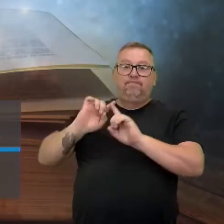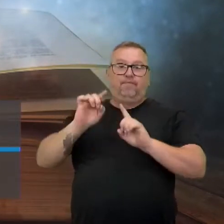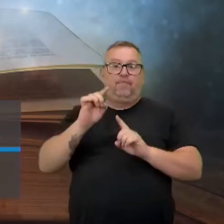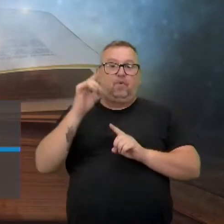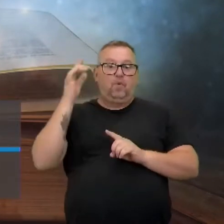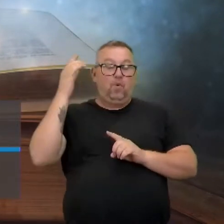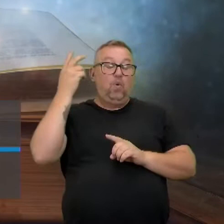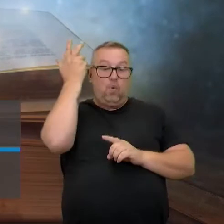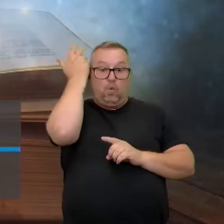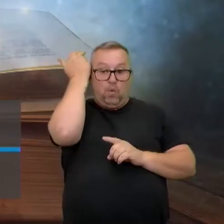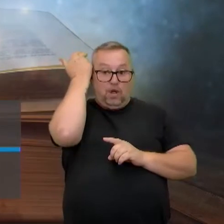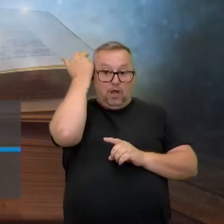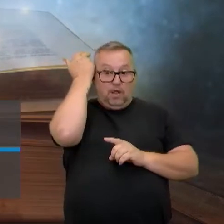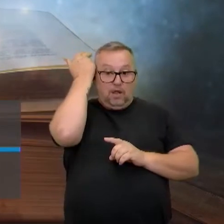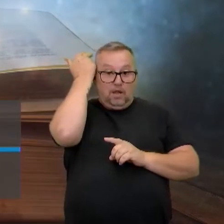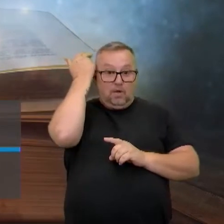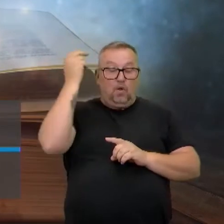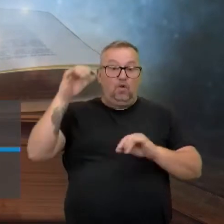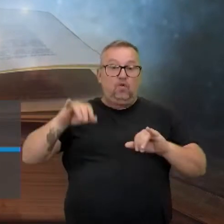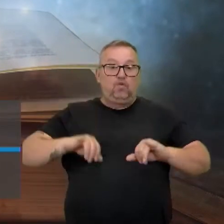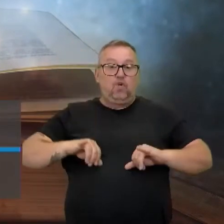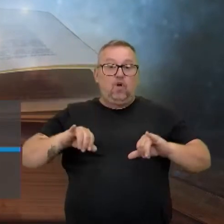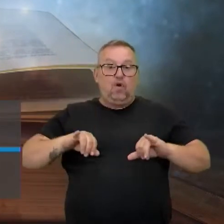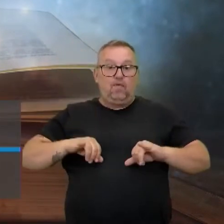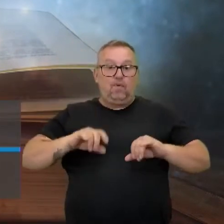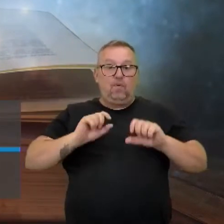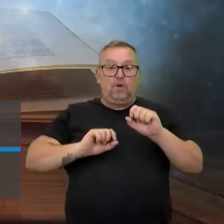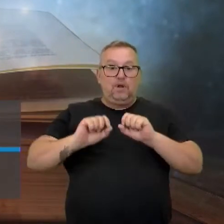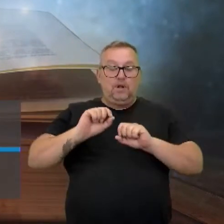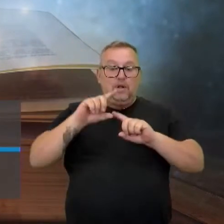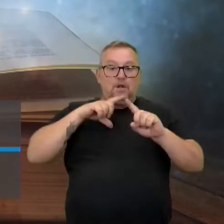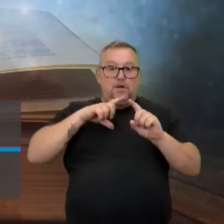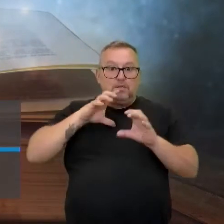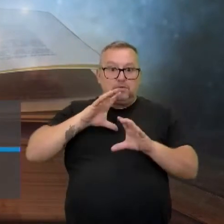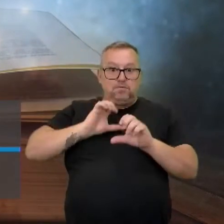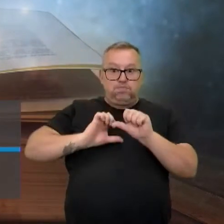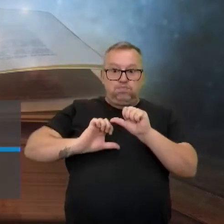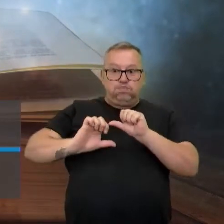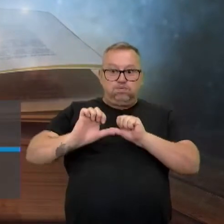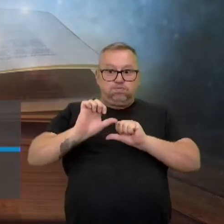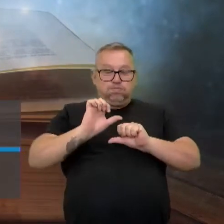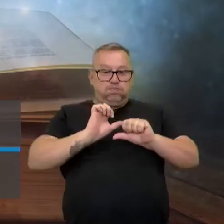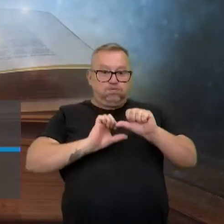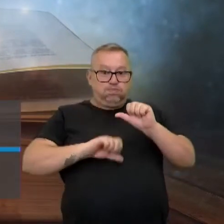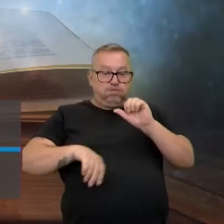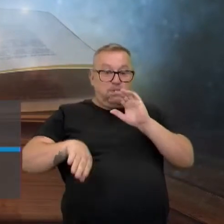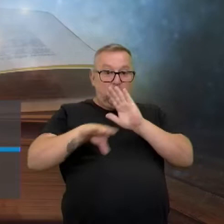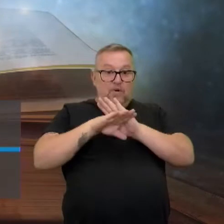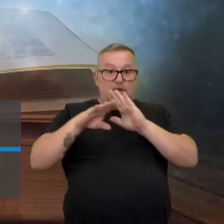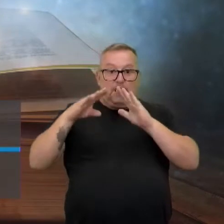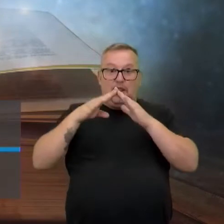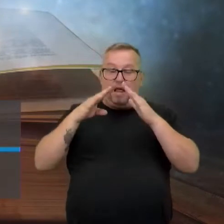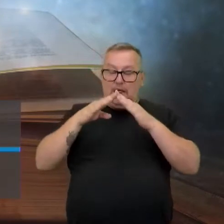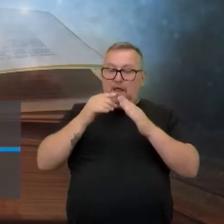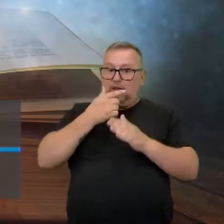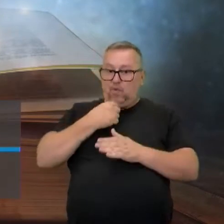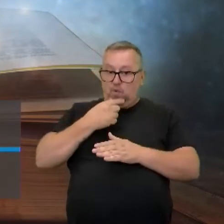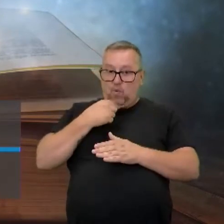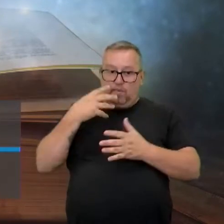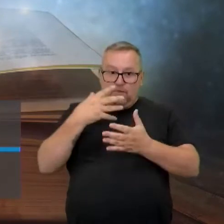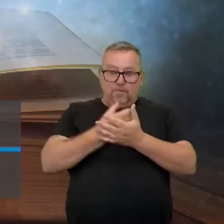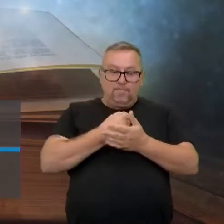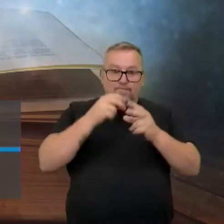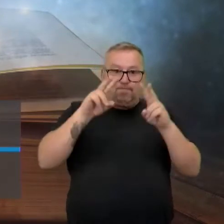bicho, o coelhinho, sofre muitas metamorfoses quando ele chega na casa desse senhor que adotou,